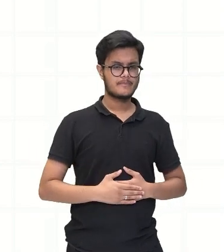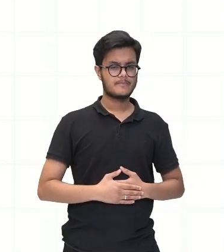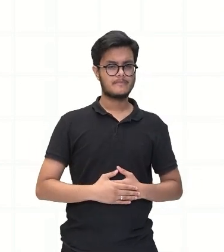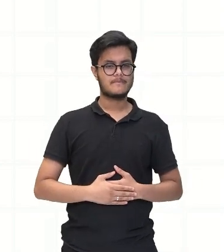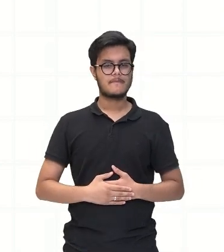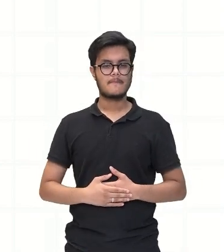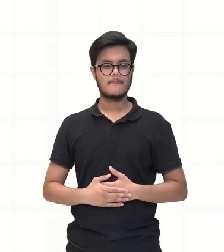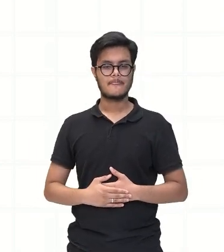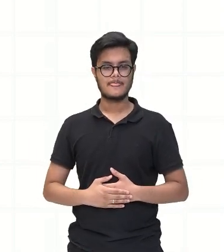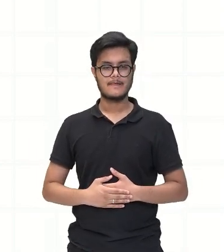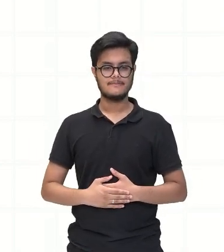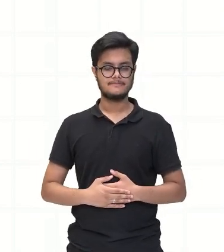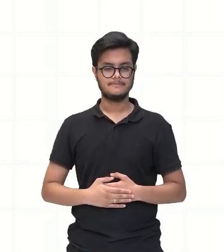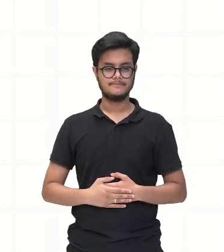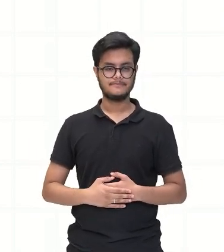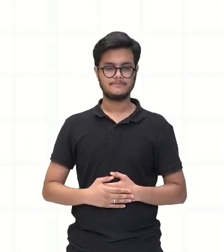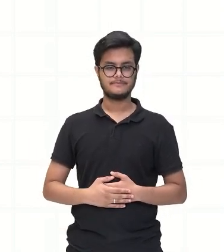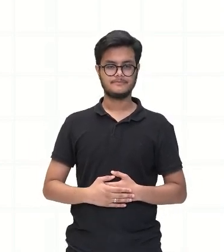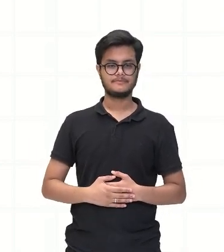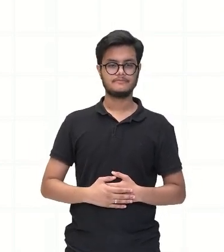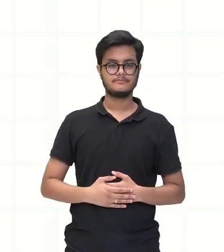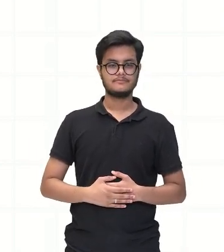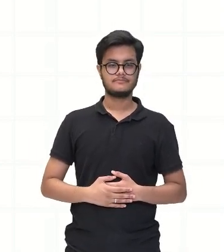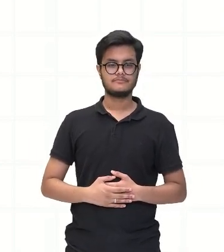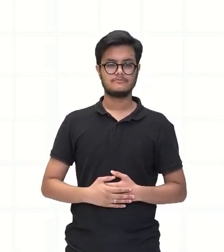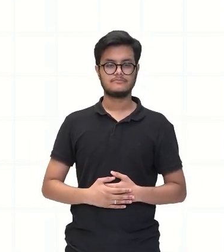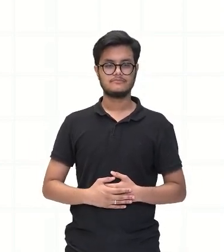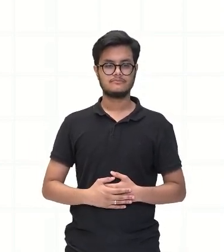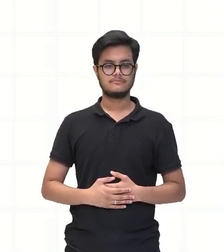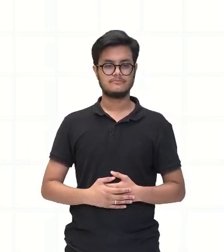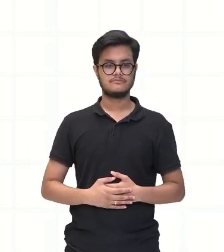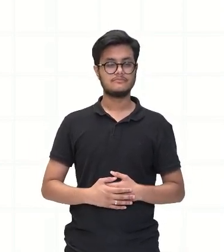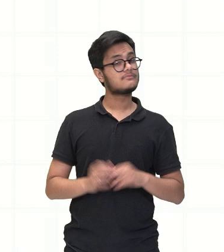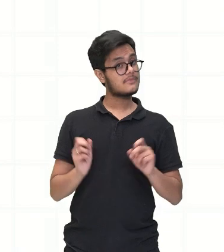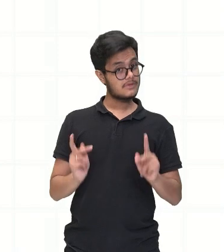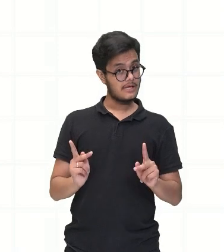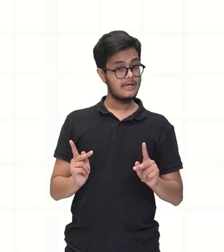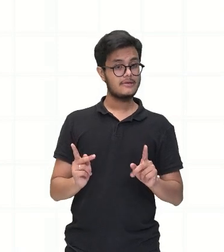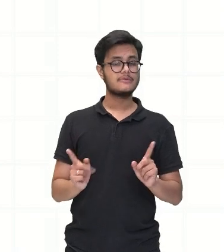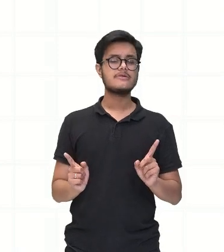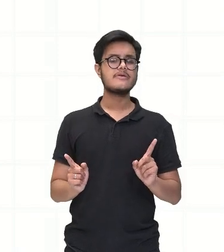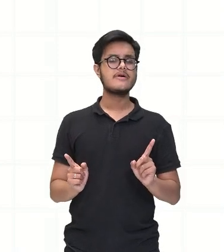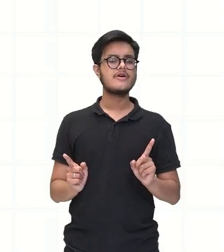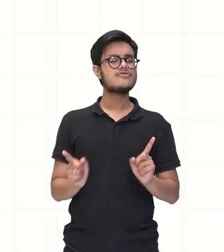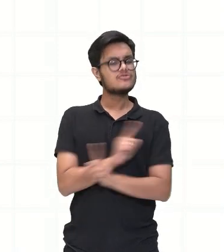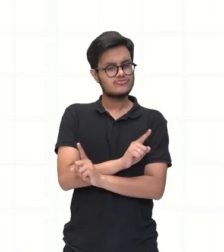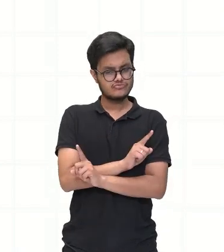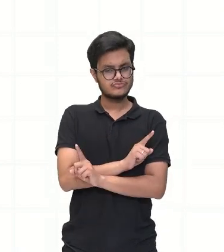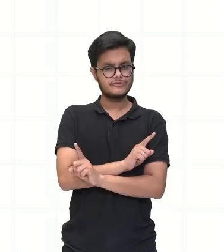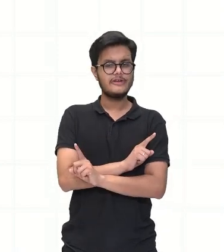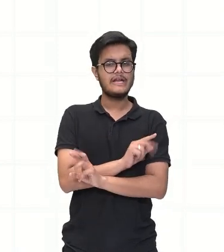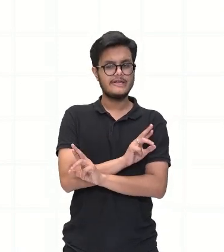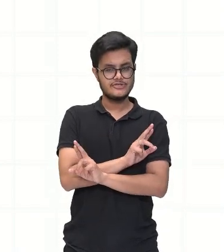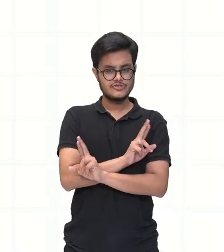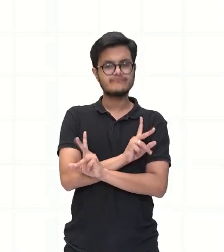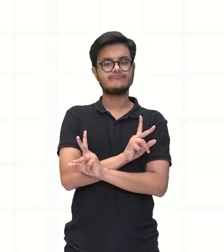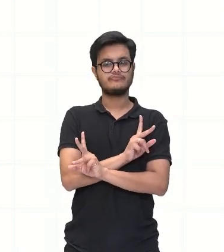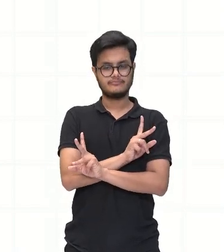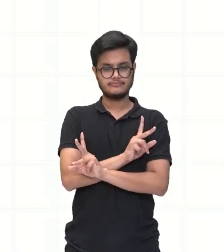prefixo anti, prefixo indicando que é algo contrário, né? Traz o sentido de contrariedade,